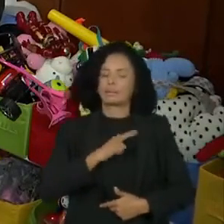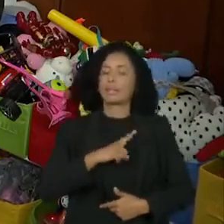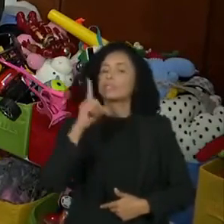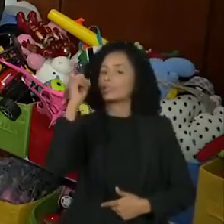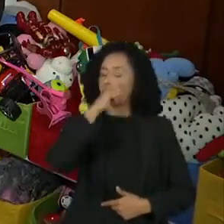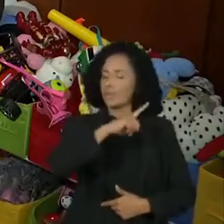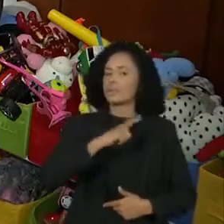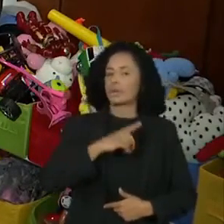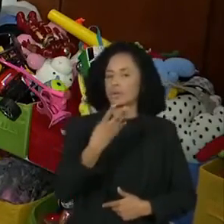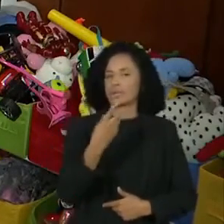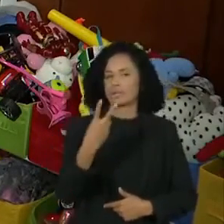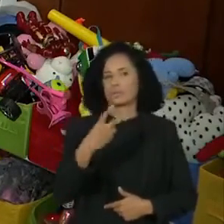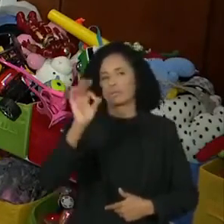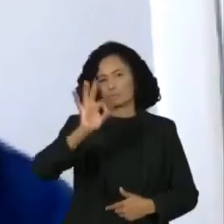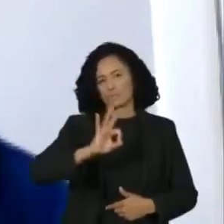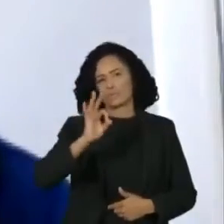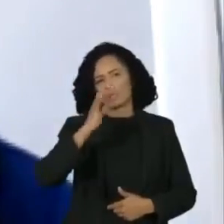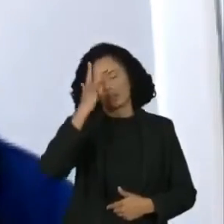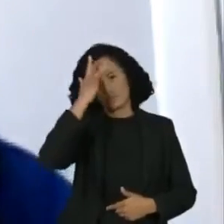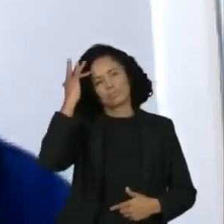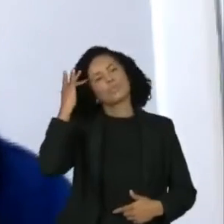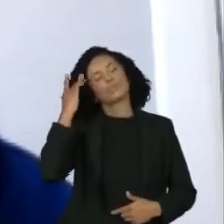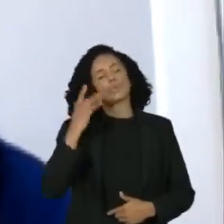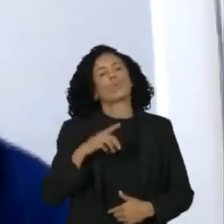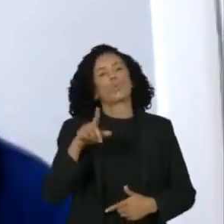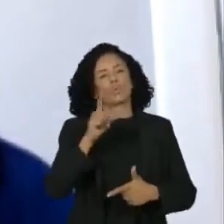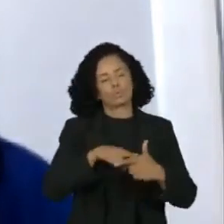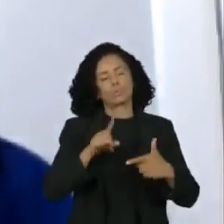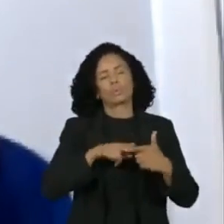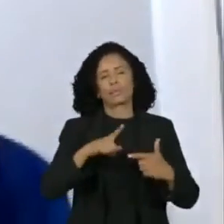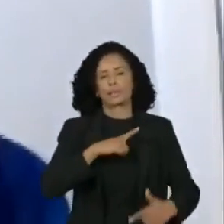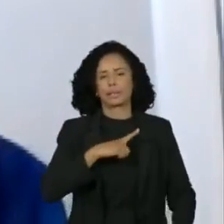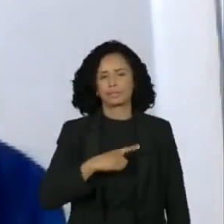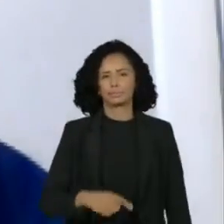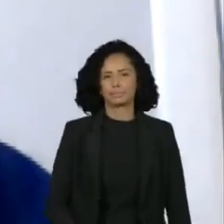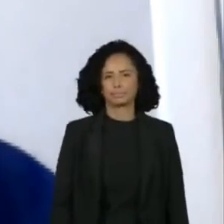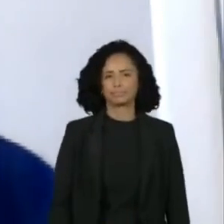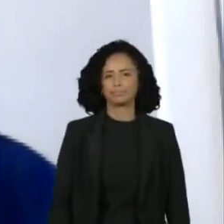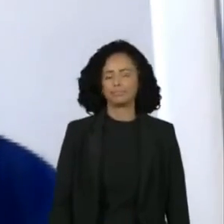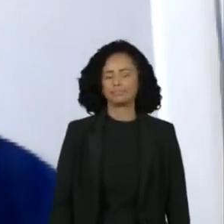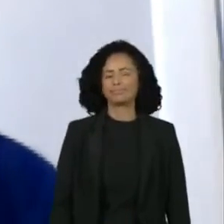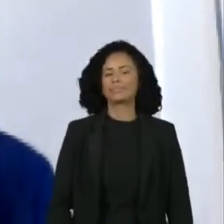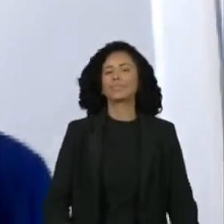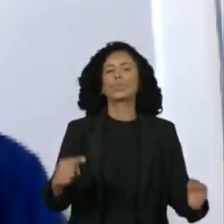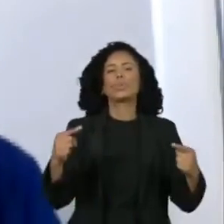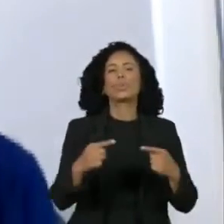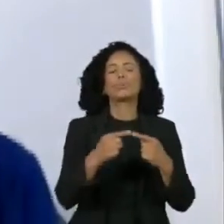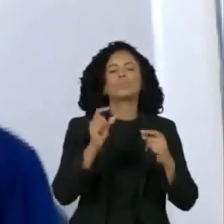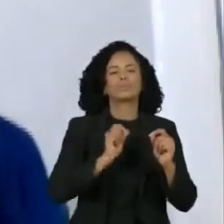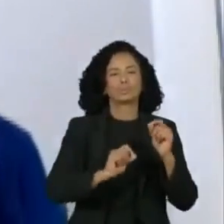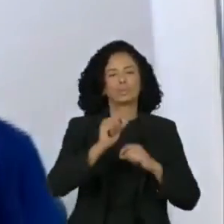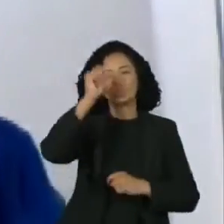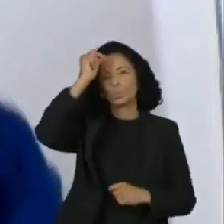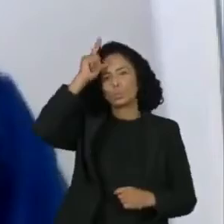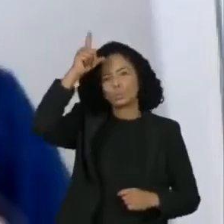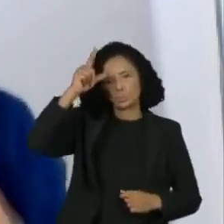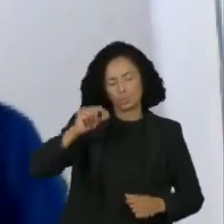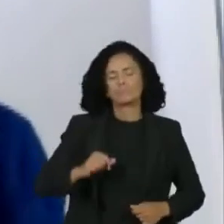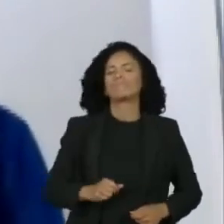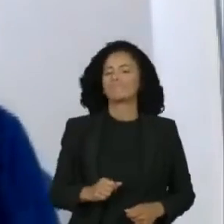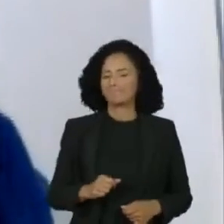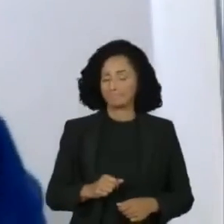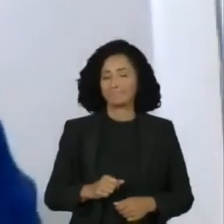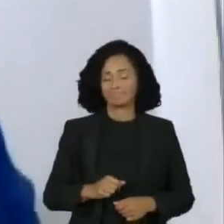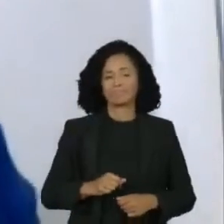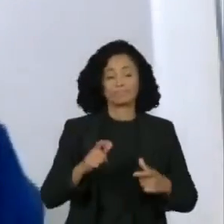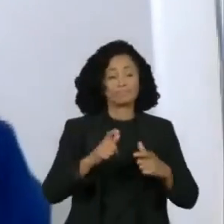42% dos casos. A gente tem toda uma questão cultural. né, que envolve o